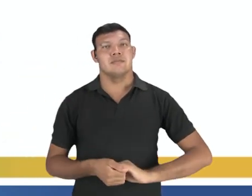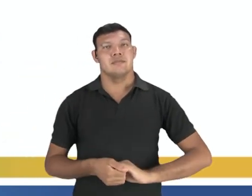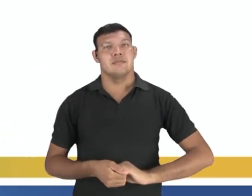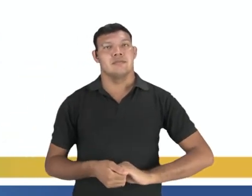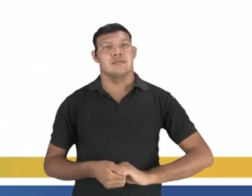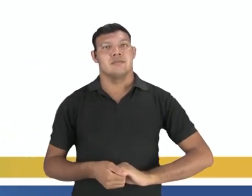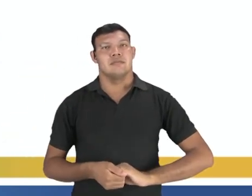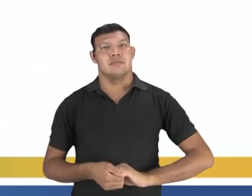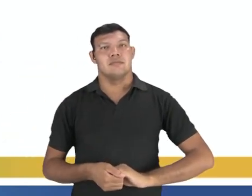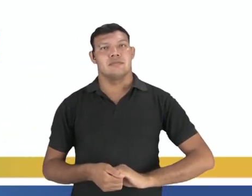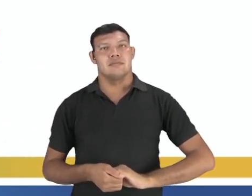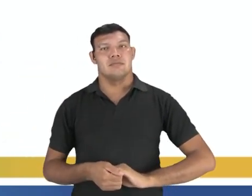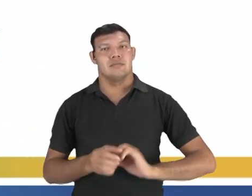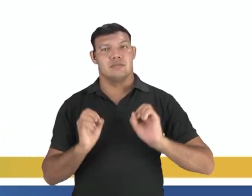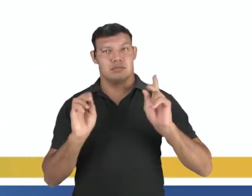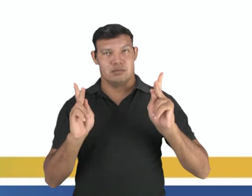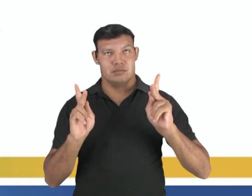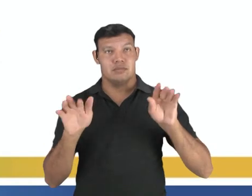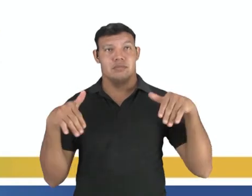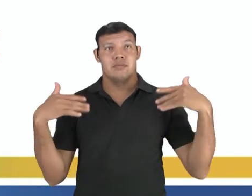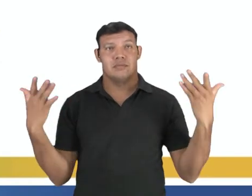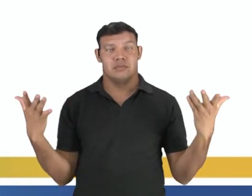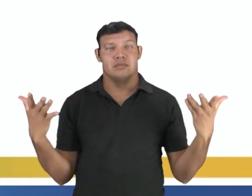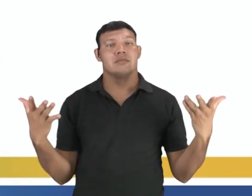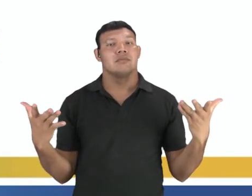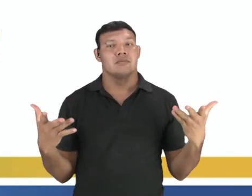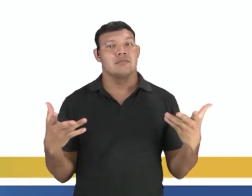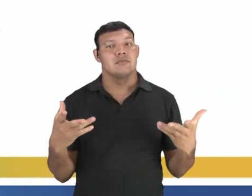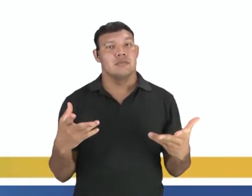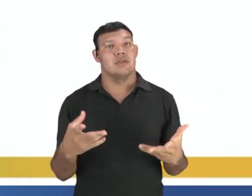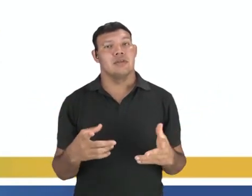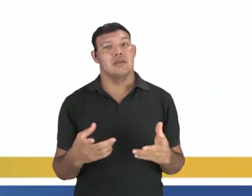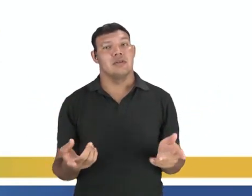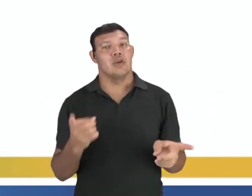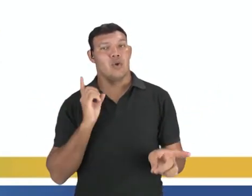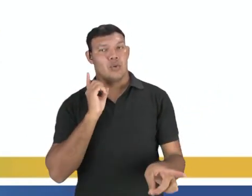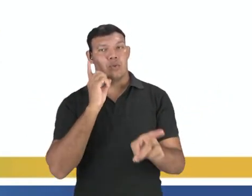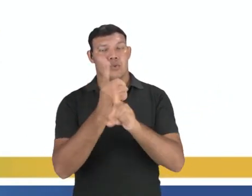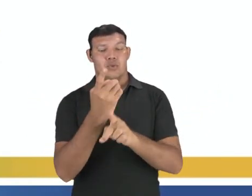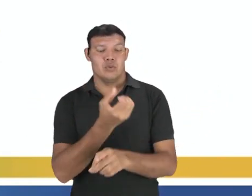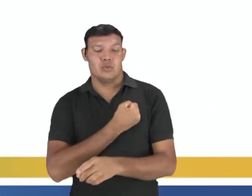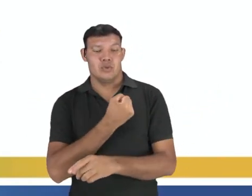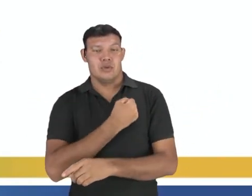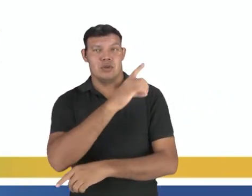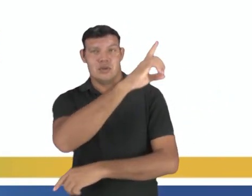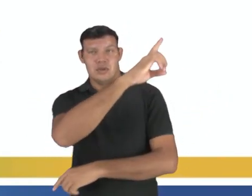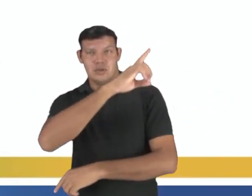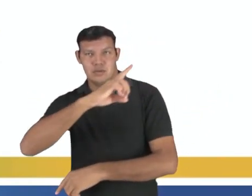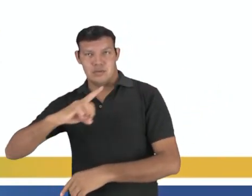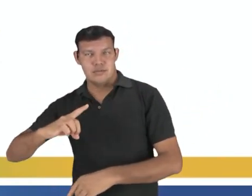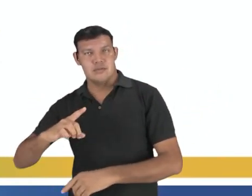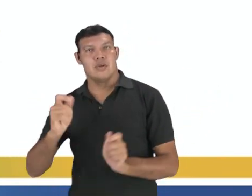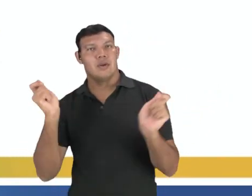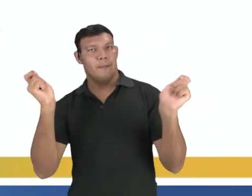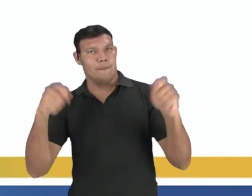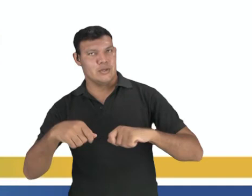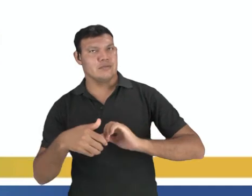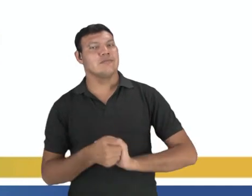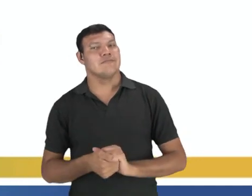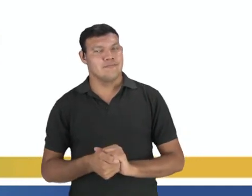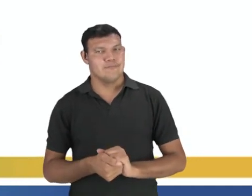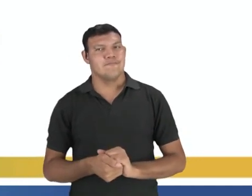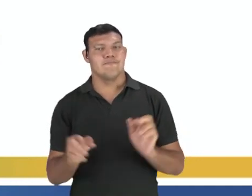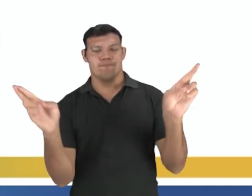2. Tá? Assim, com o valor da diagonal, é possível calcular o valor